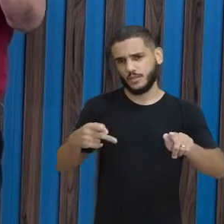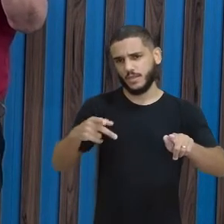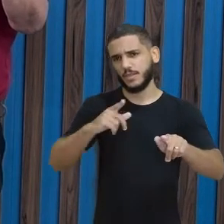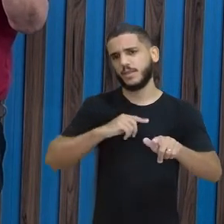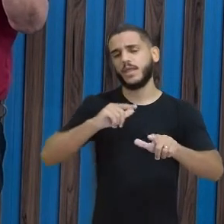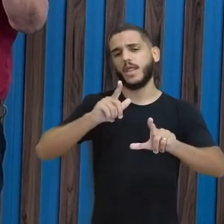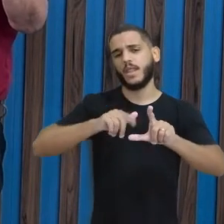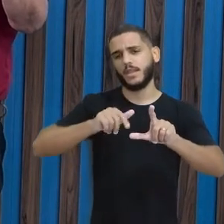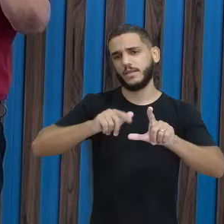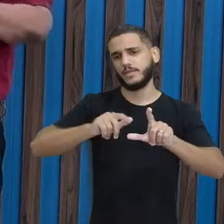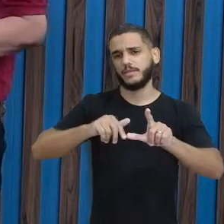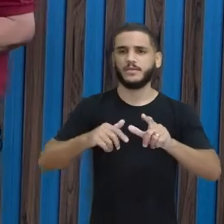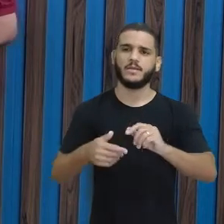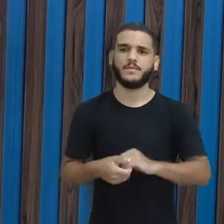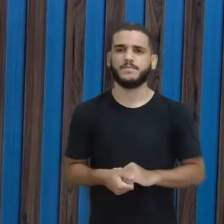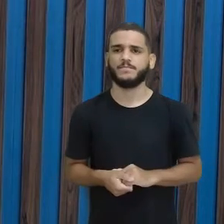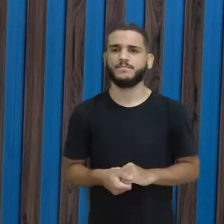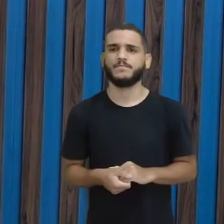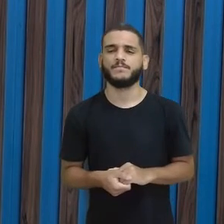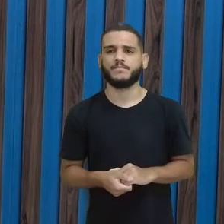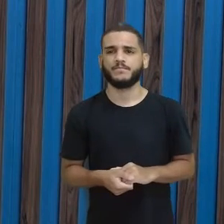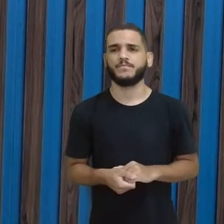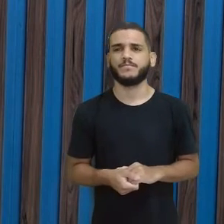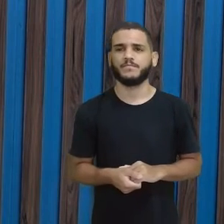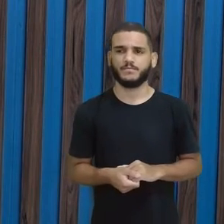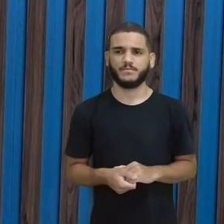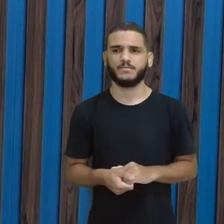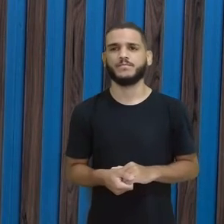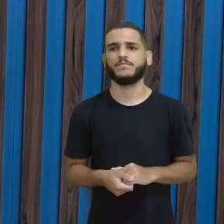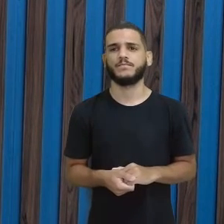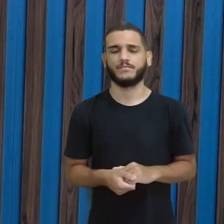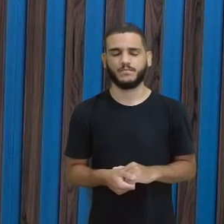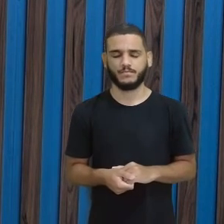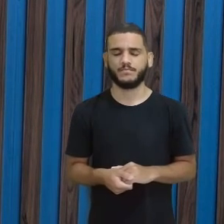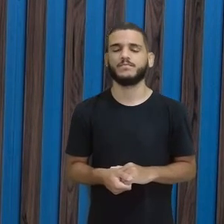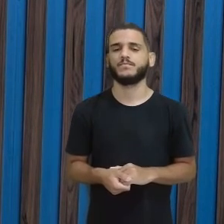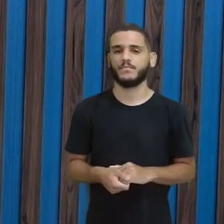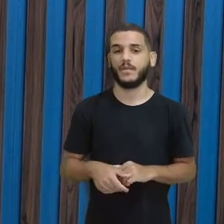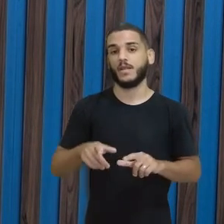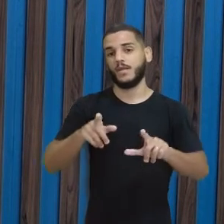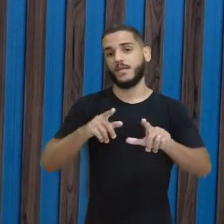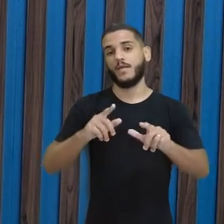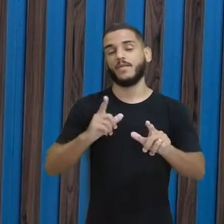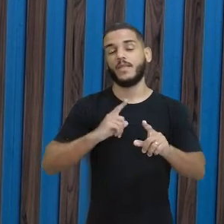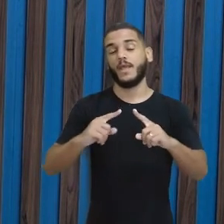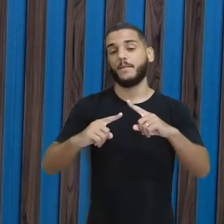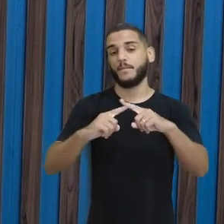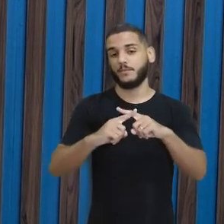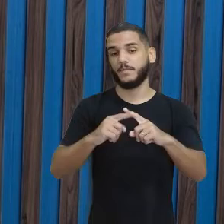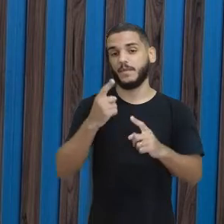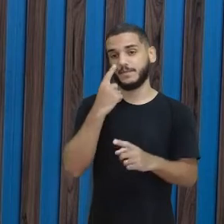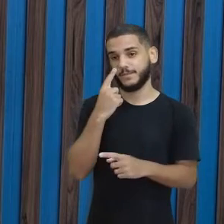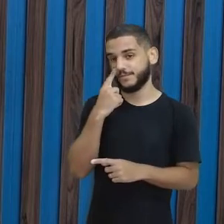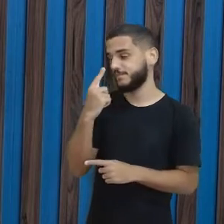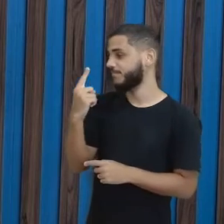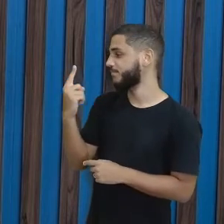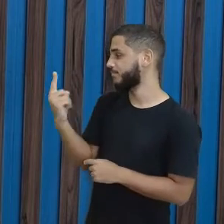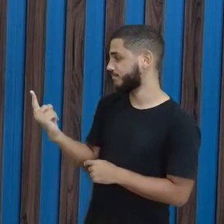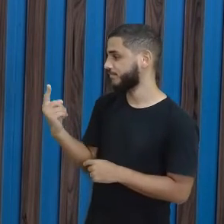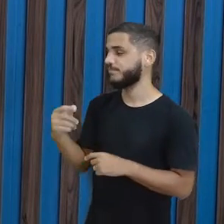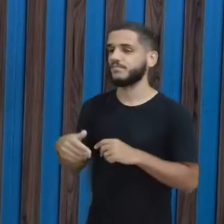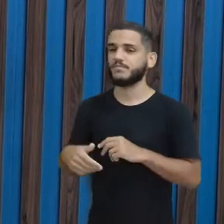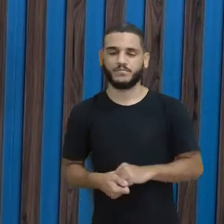seu correspondente do outro lado. Olha aqui, o azão com azão vai dar azão. O azão com azinho vai